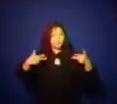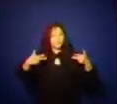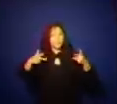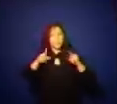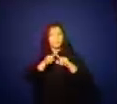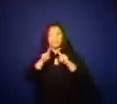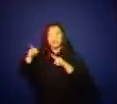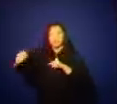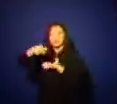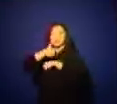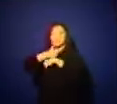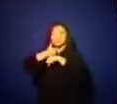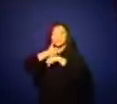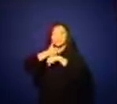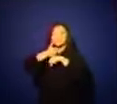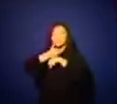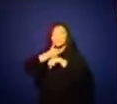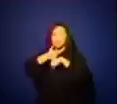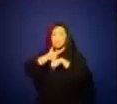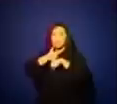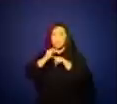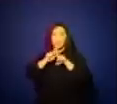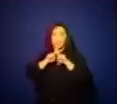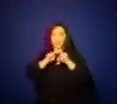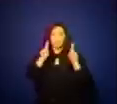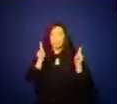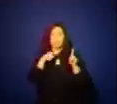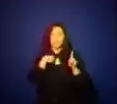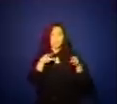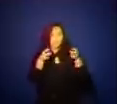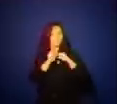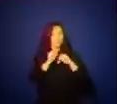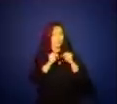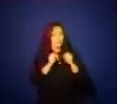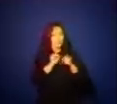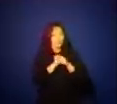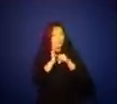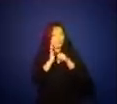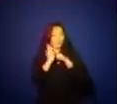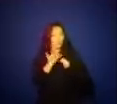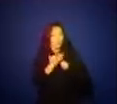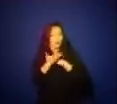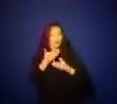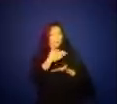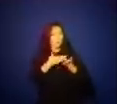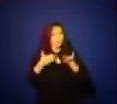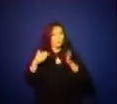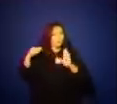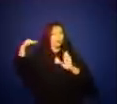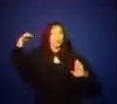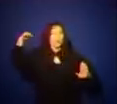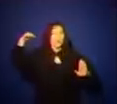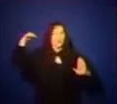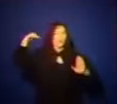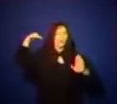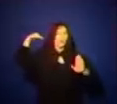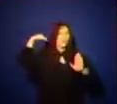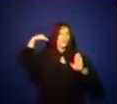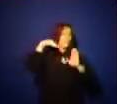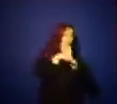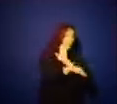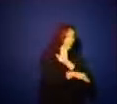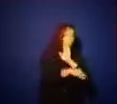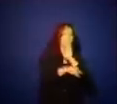e o que que você vê você vê que quando começou a pandemia você teve um choque muito negativo em serviço as pessoas estavam em casa